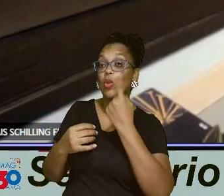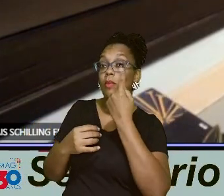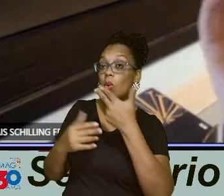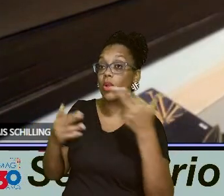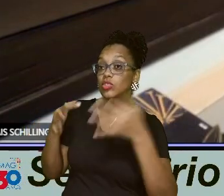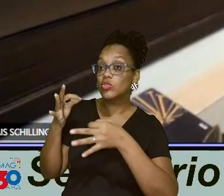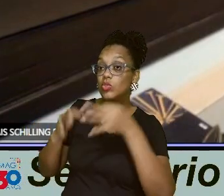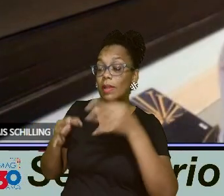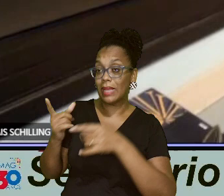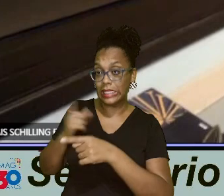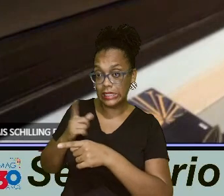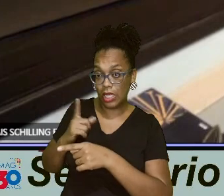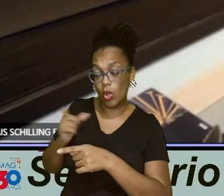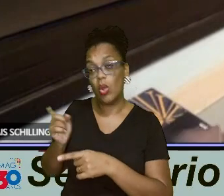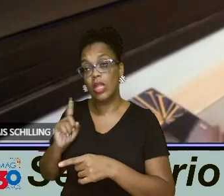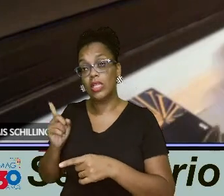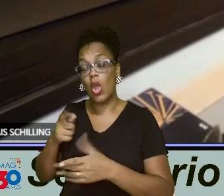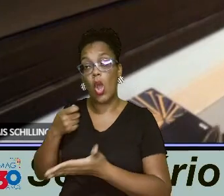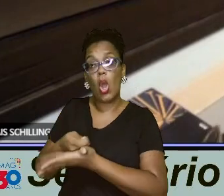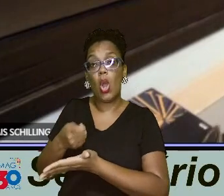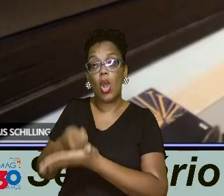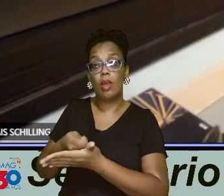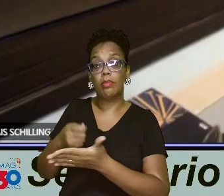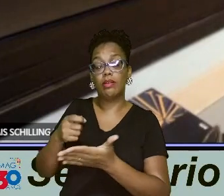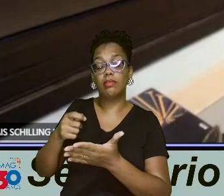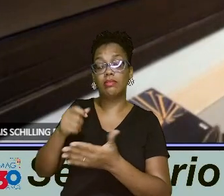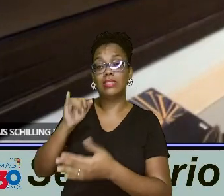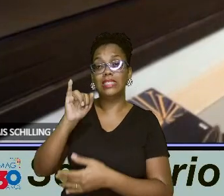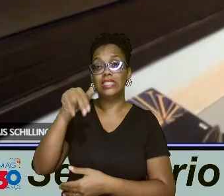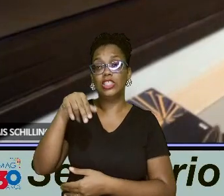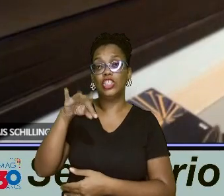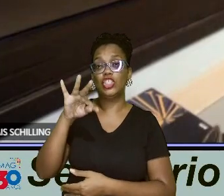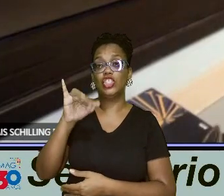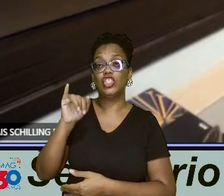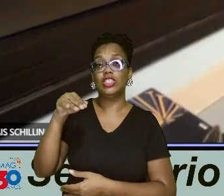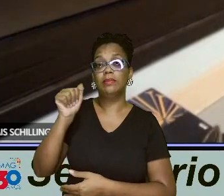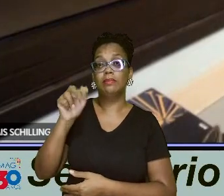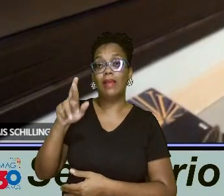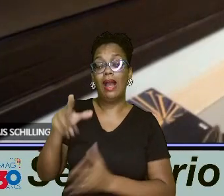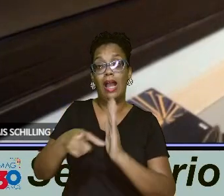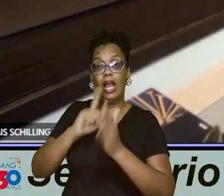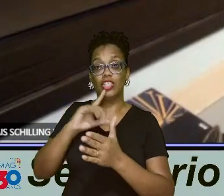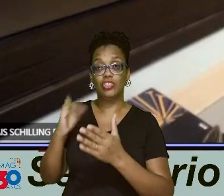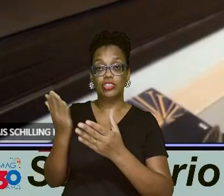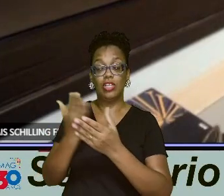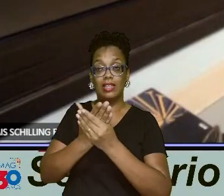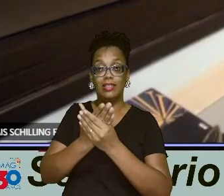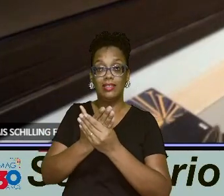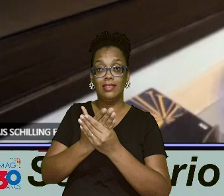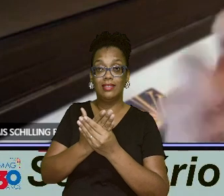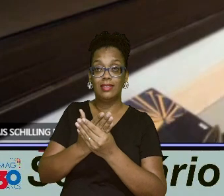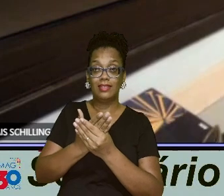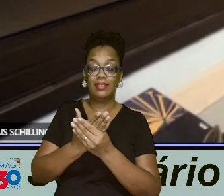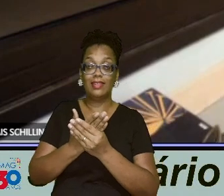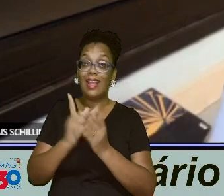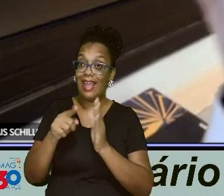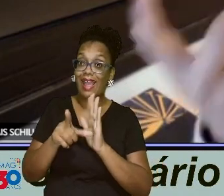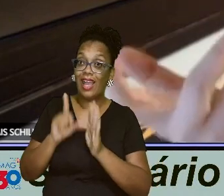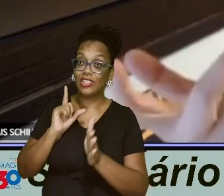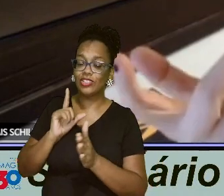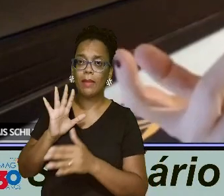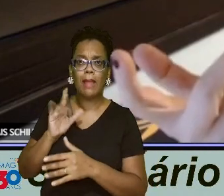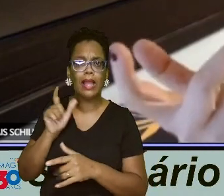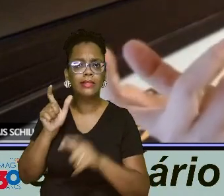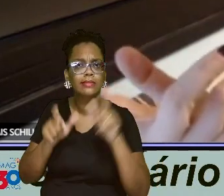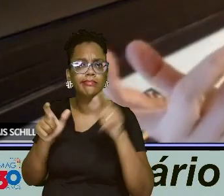se havia ou não obrigatoriedade de intimar o credor antes do arquivamento. Essa era a questão inicial. Mas o julgado foi